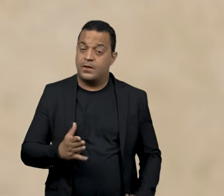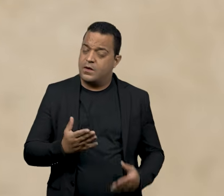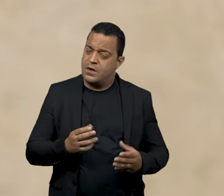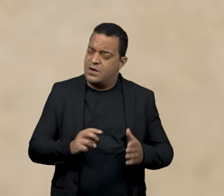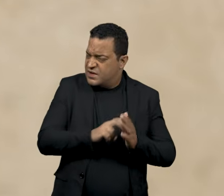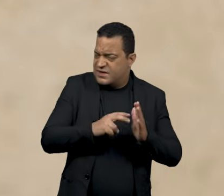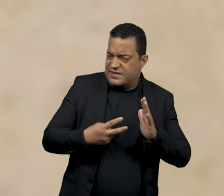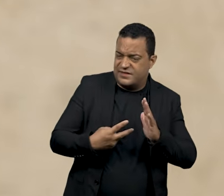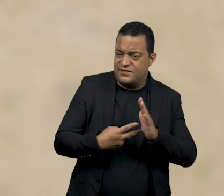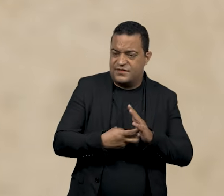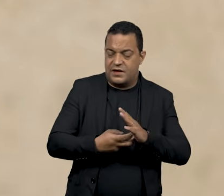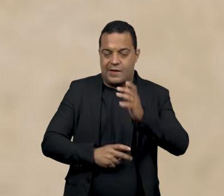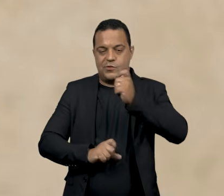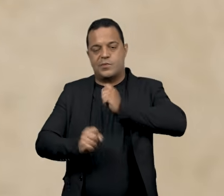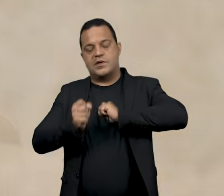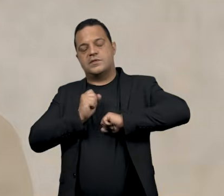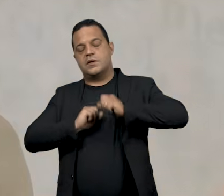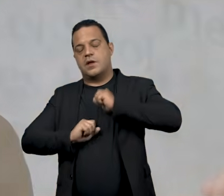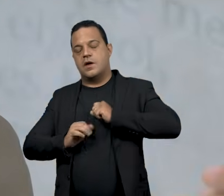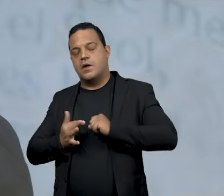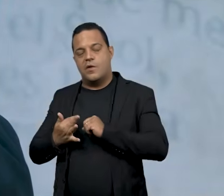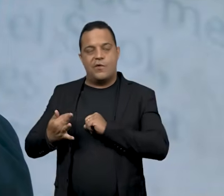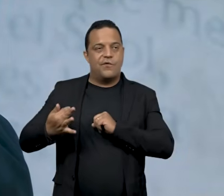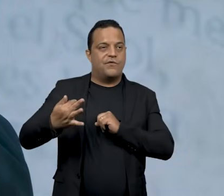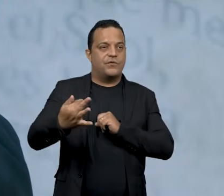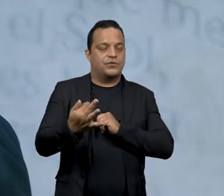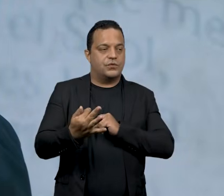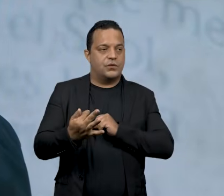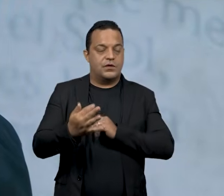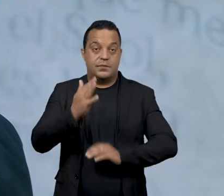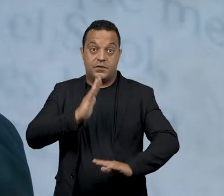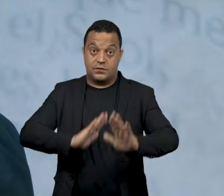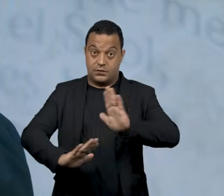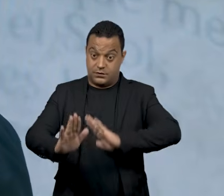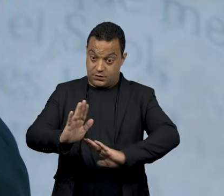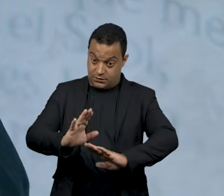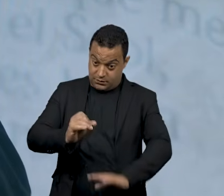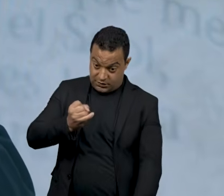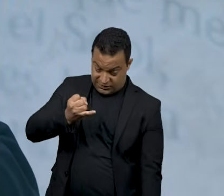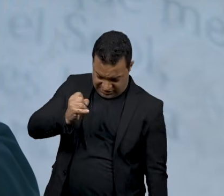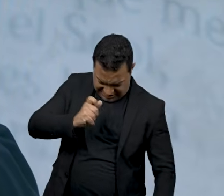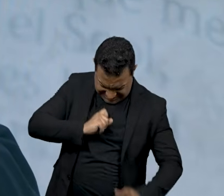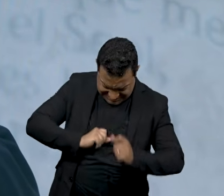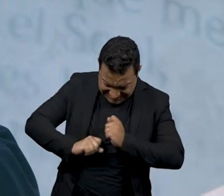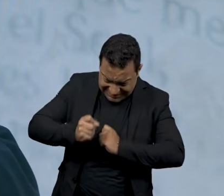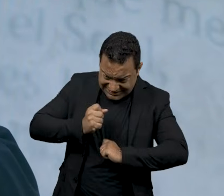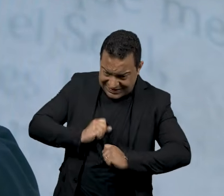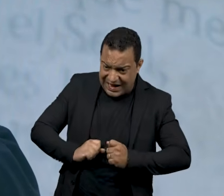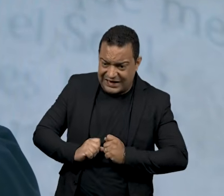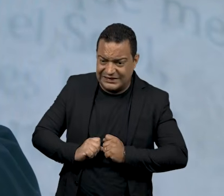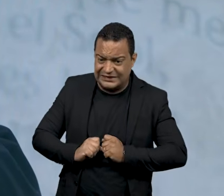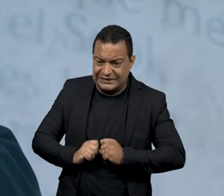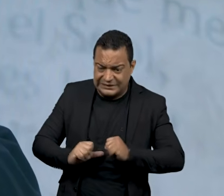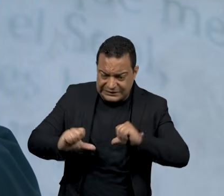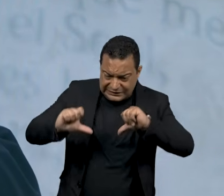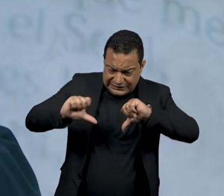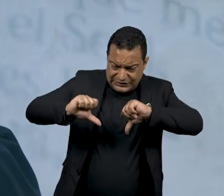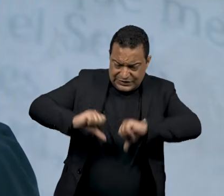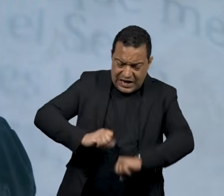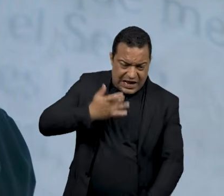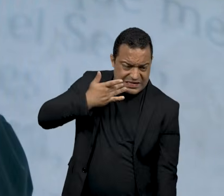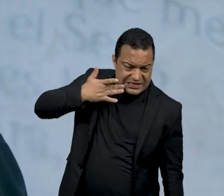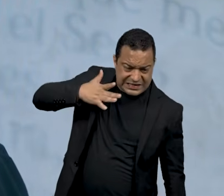Daniel, conversando com você, falou bastante sobre ansiedade para o amanhã. Cuidado que nós temos que ter para que essa ansiedade